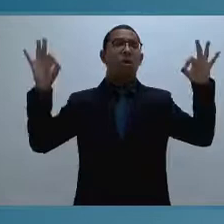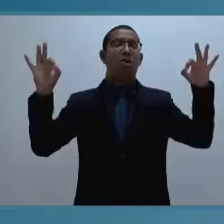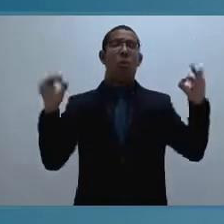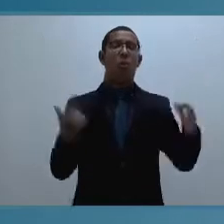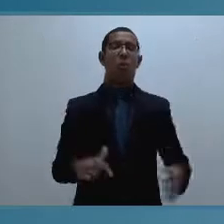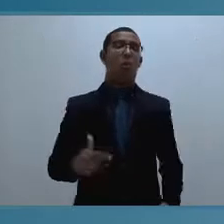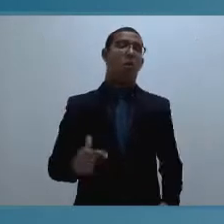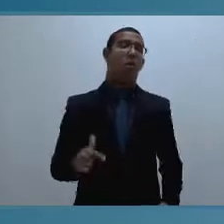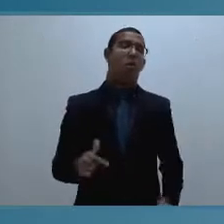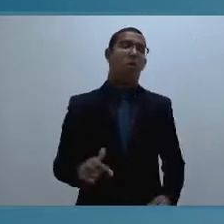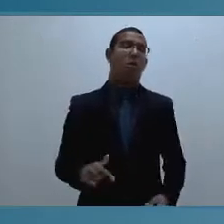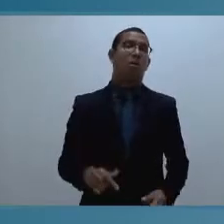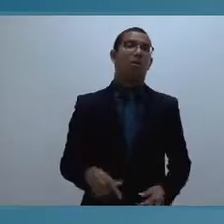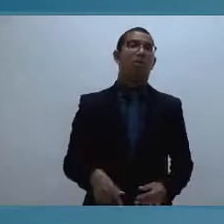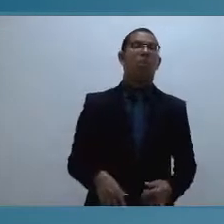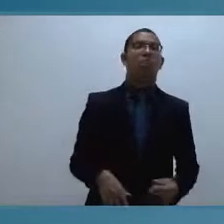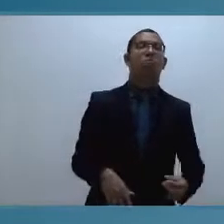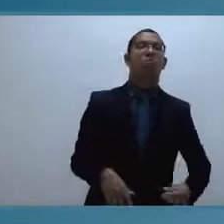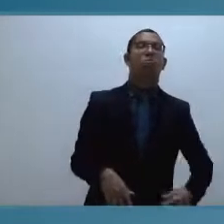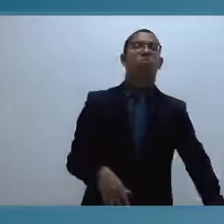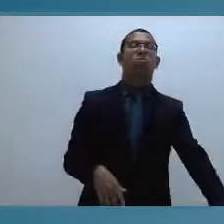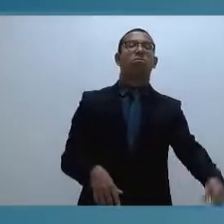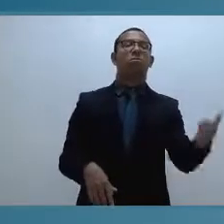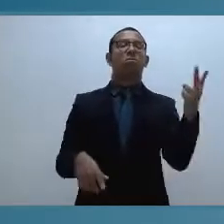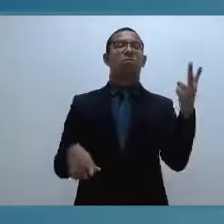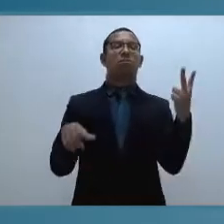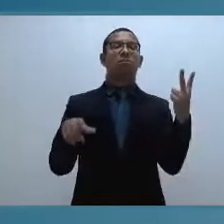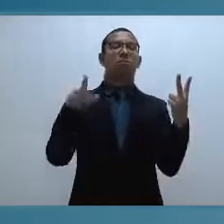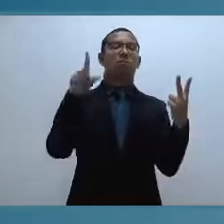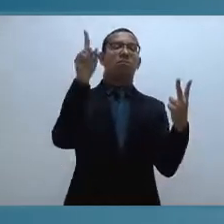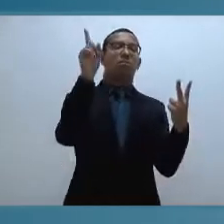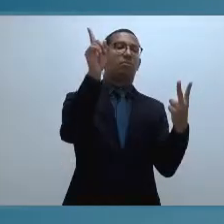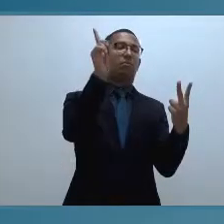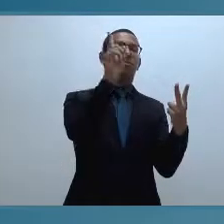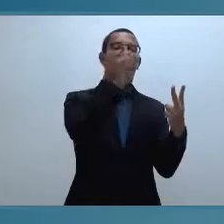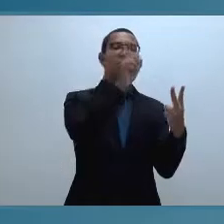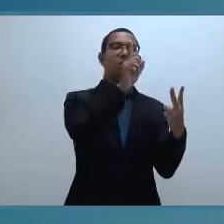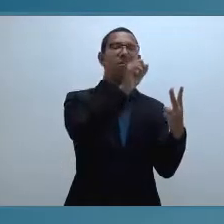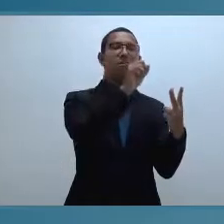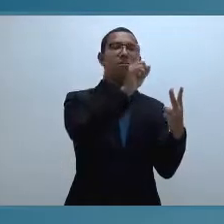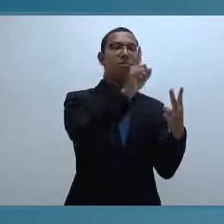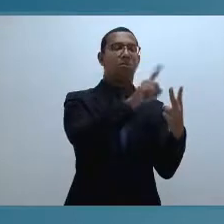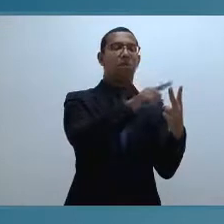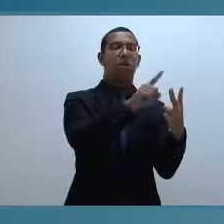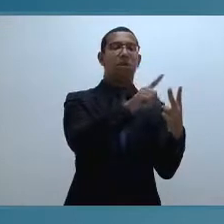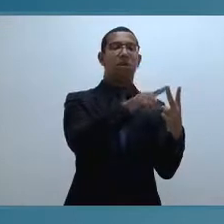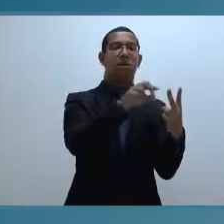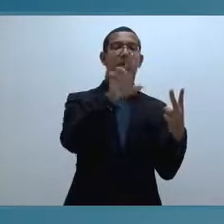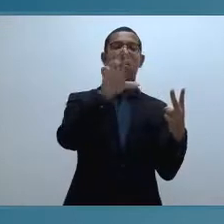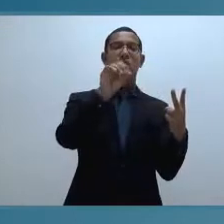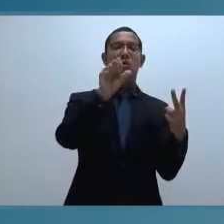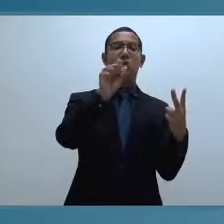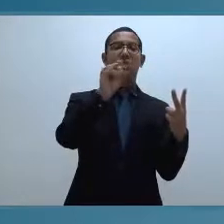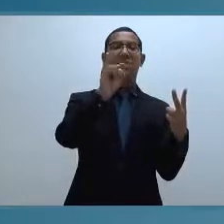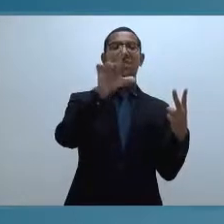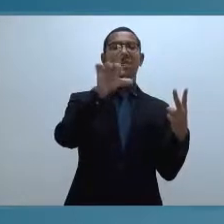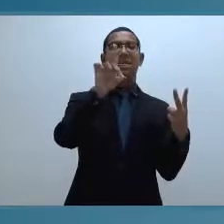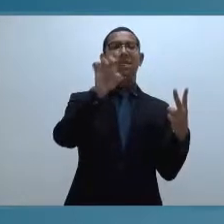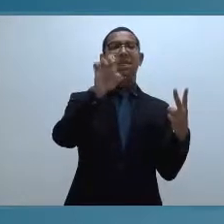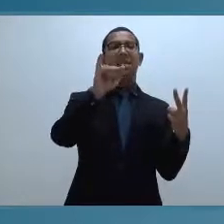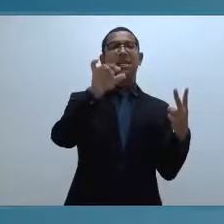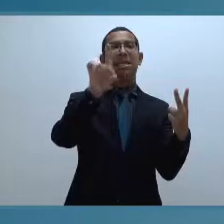excepcionalidade, eu acompanho o voto da independência do governador, do presidente do governo, e defendo